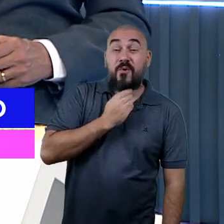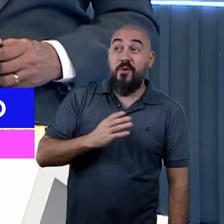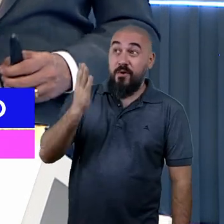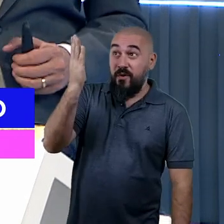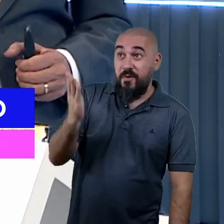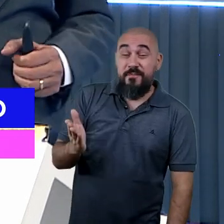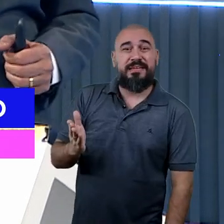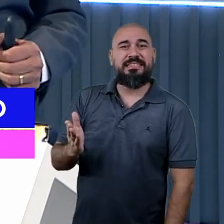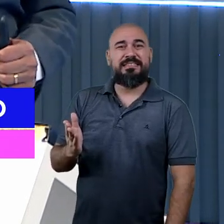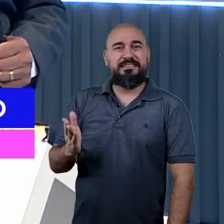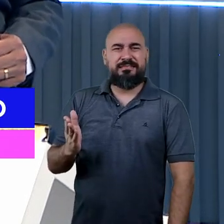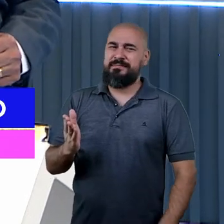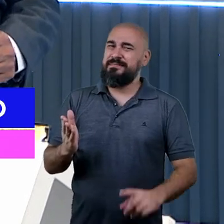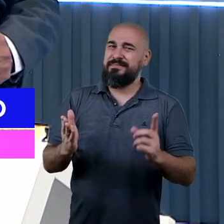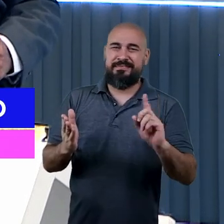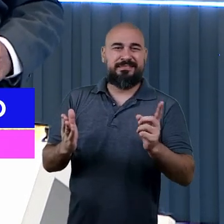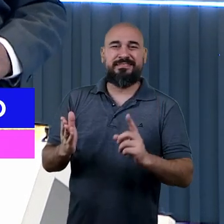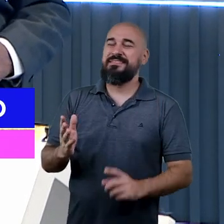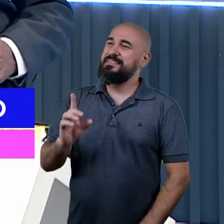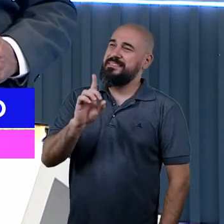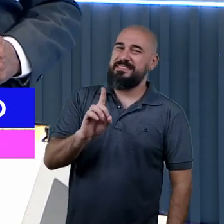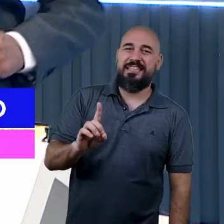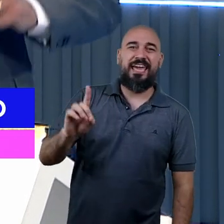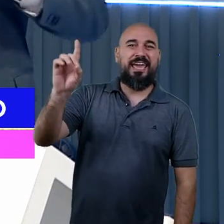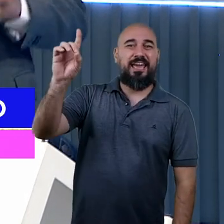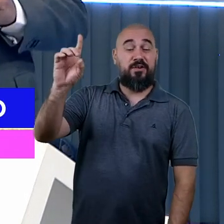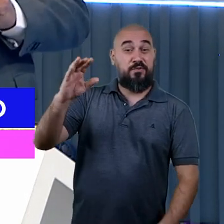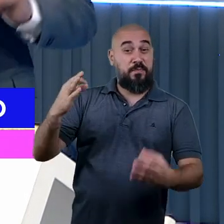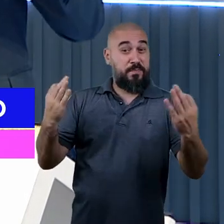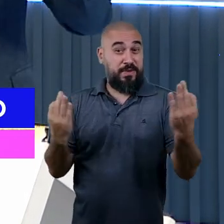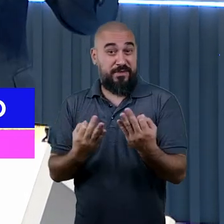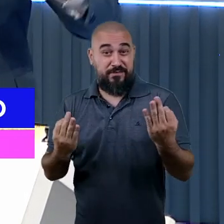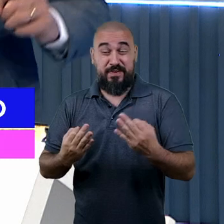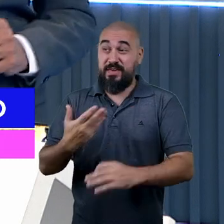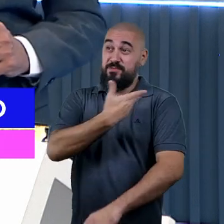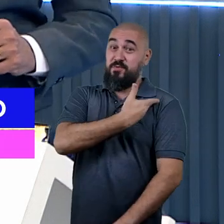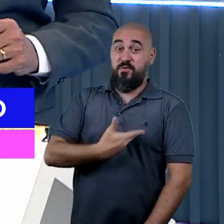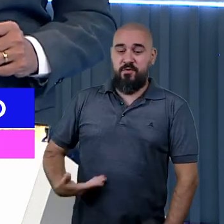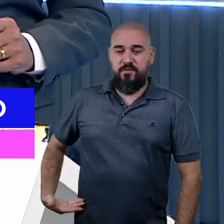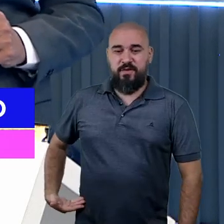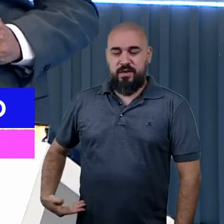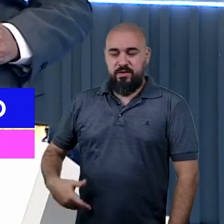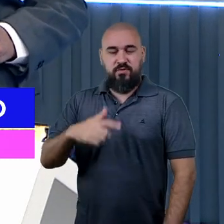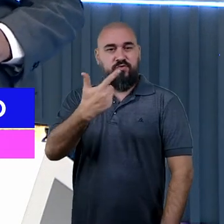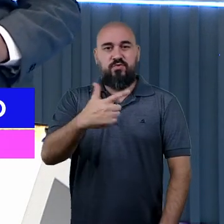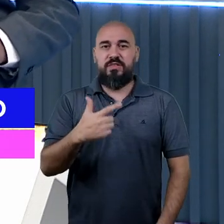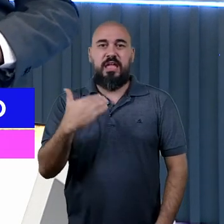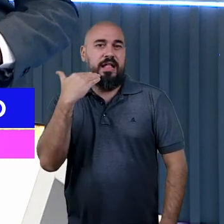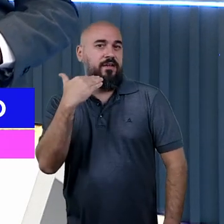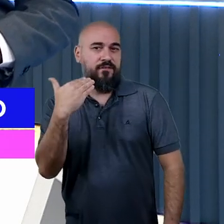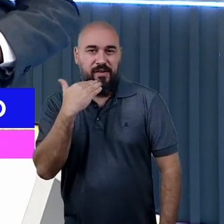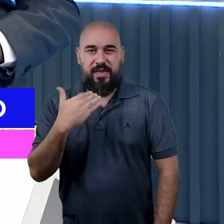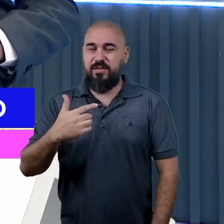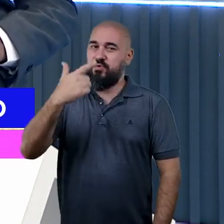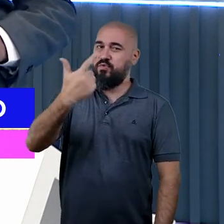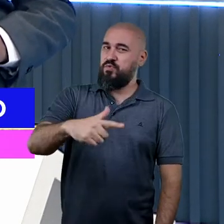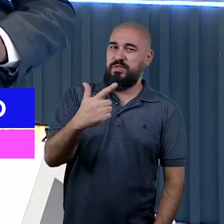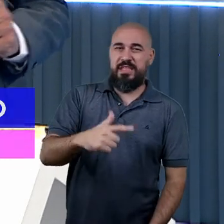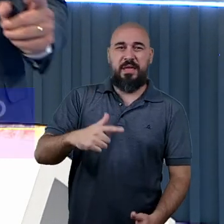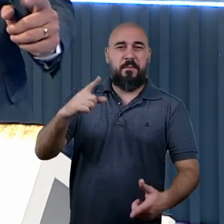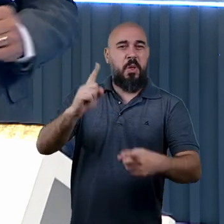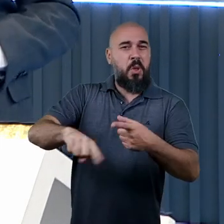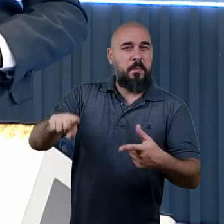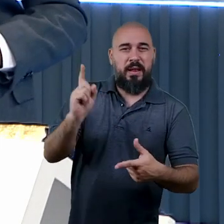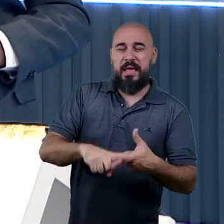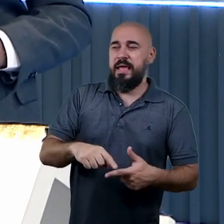perfeito, de um reino sem cemitérios, de um reino sem câncer, de um reino